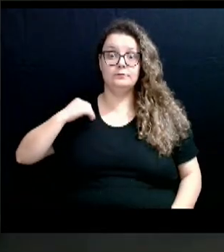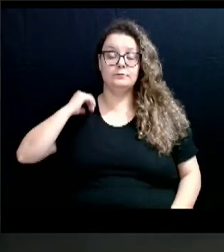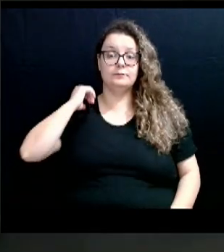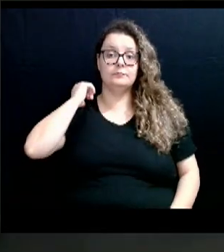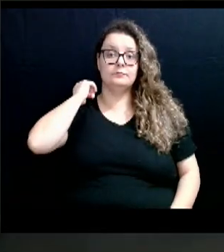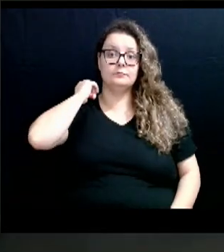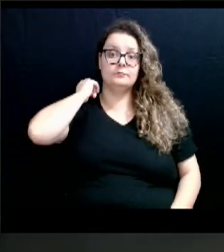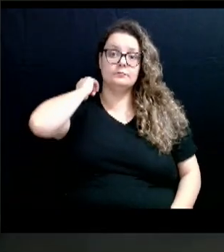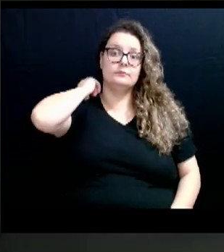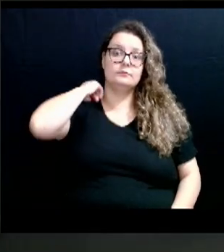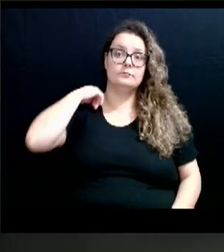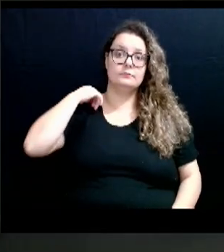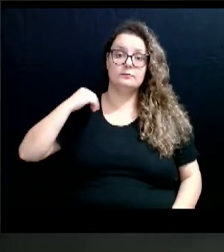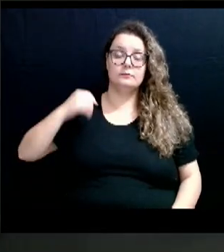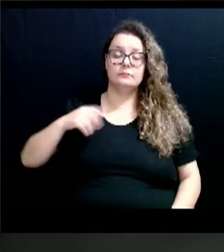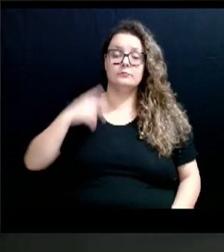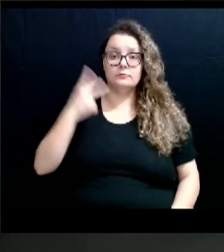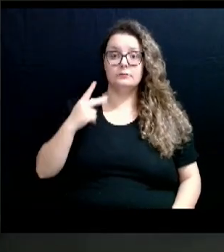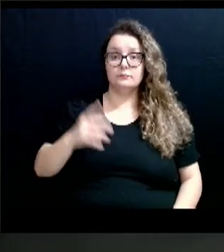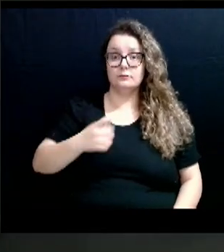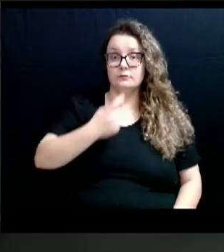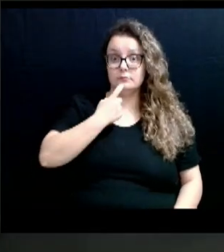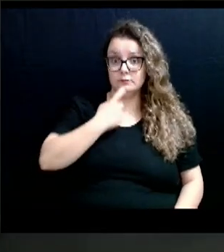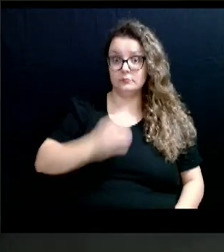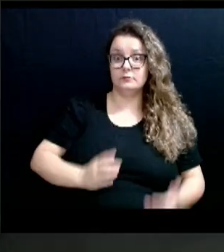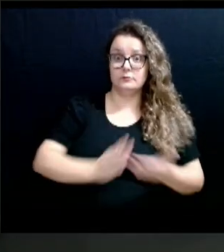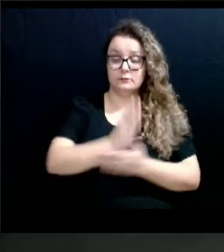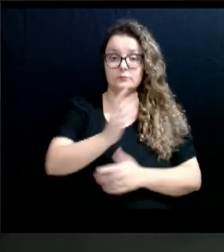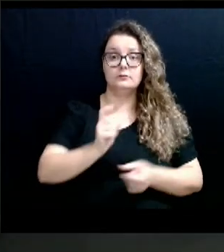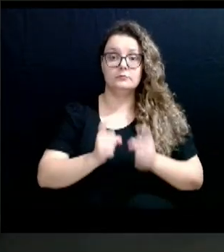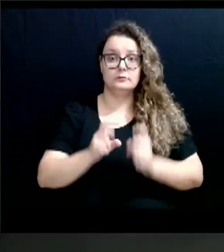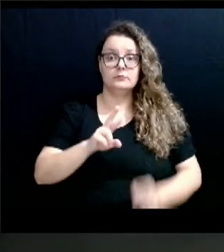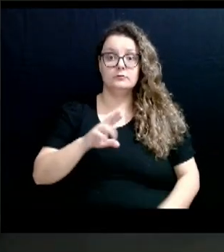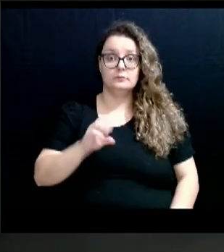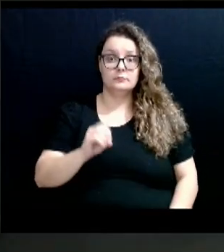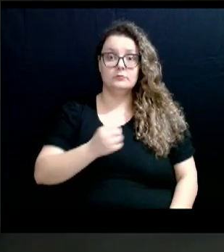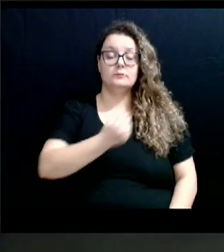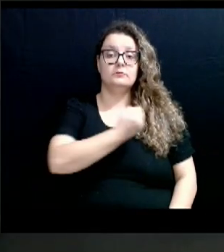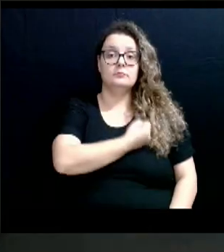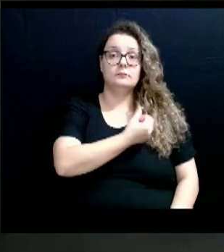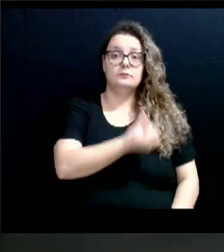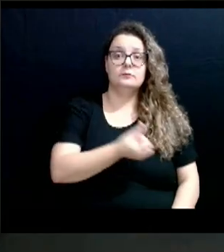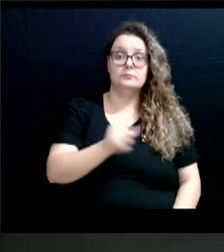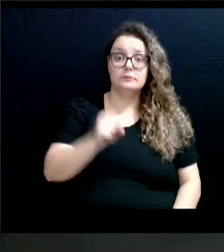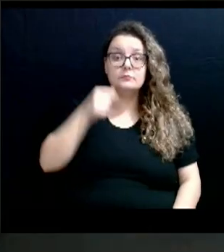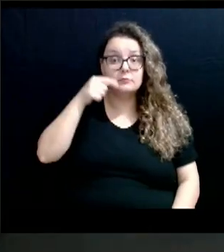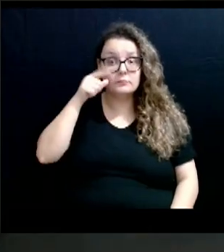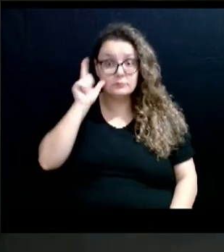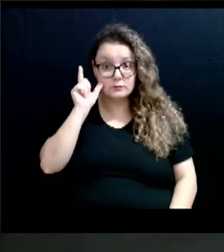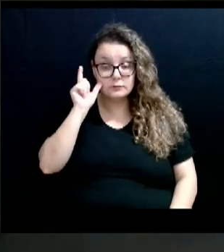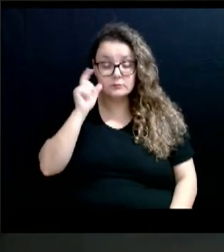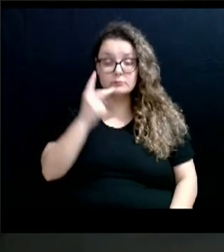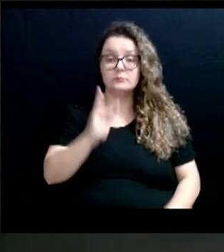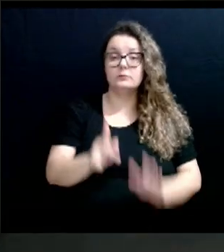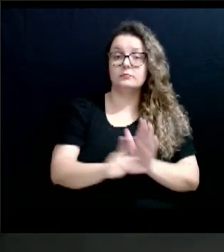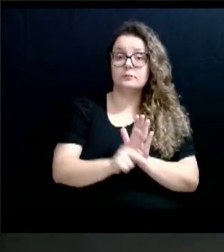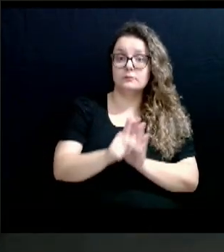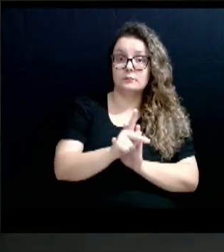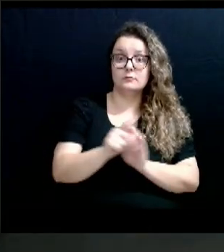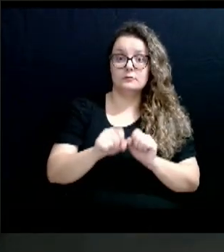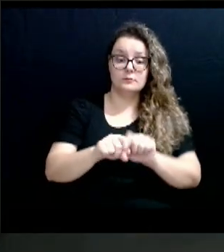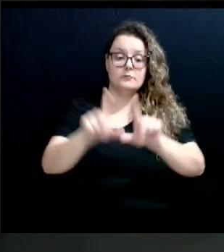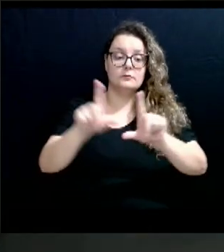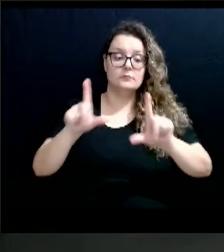Campinas aprovaram, na reunião ordinária de número 68, que aconteceu ontem, 2 projetos de destaque. A